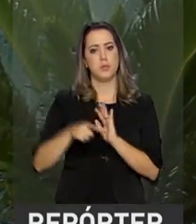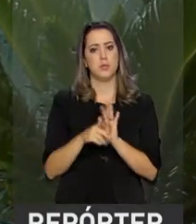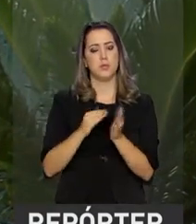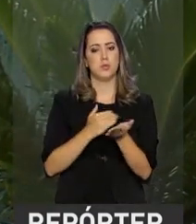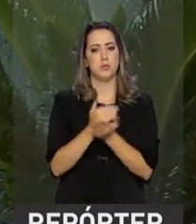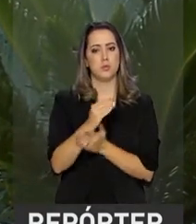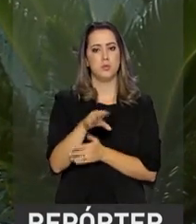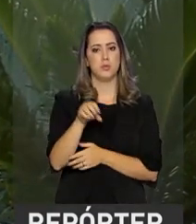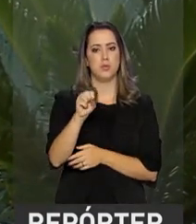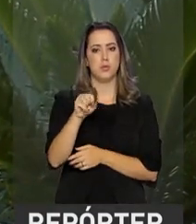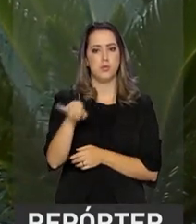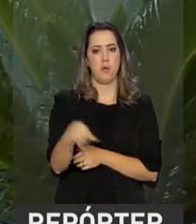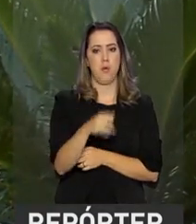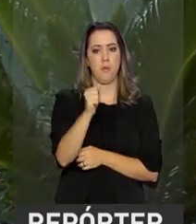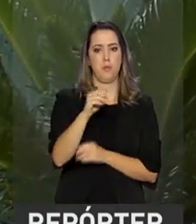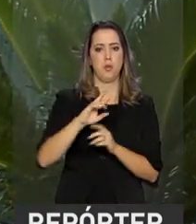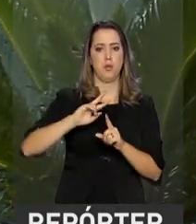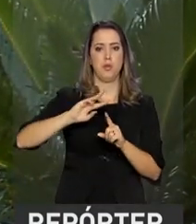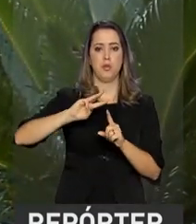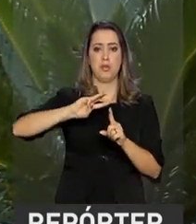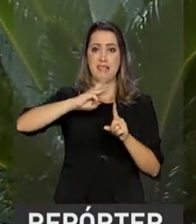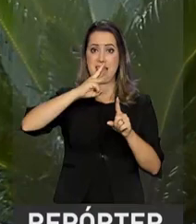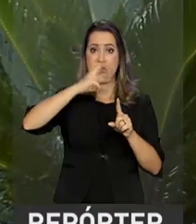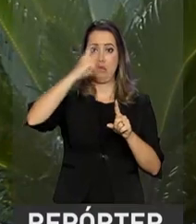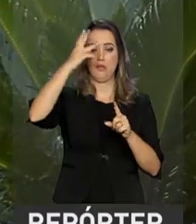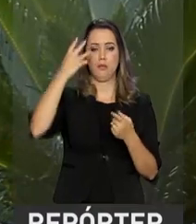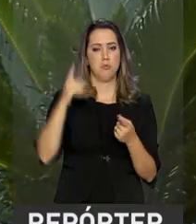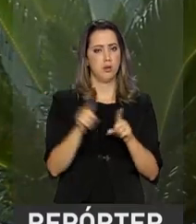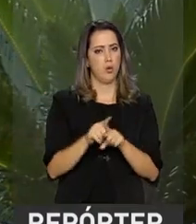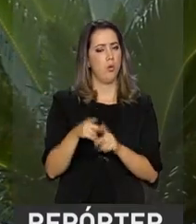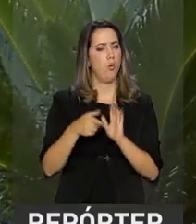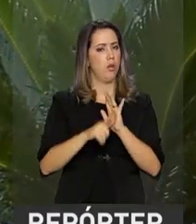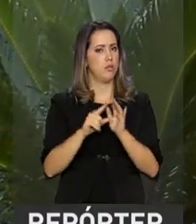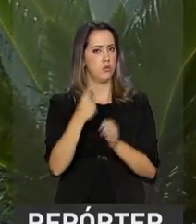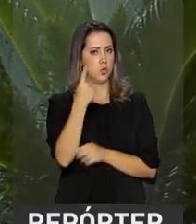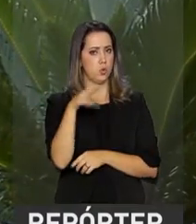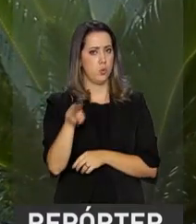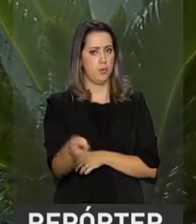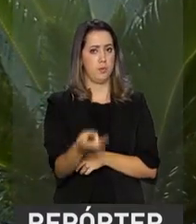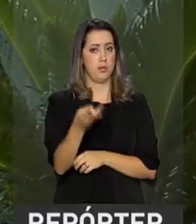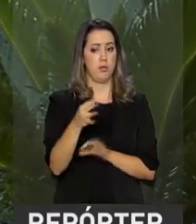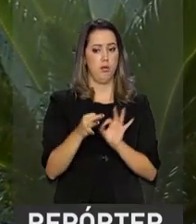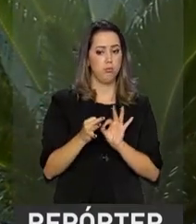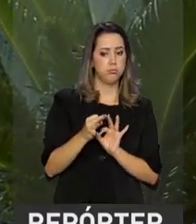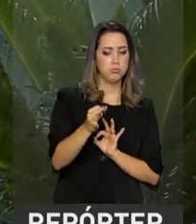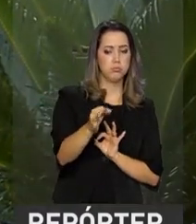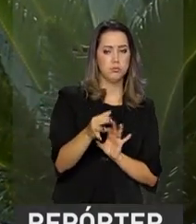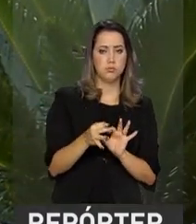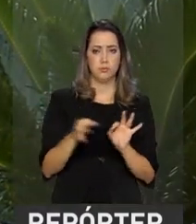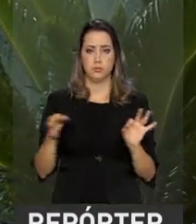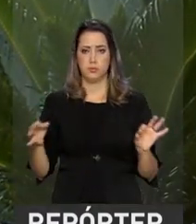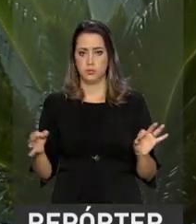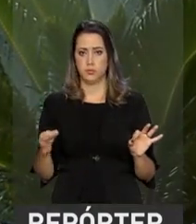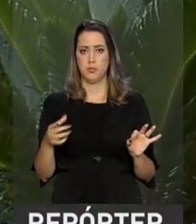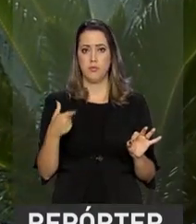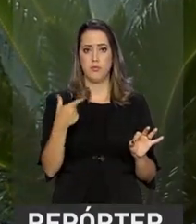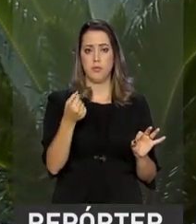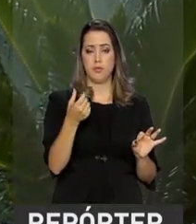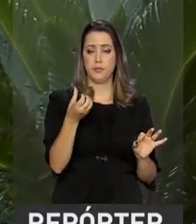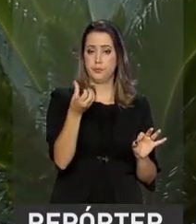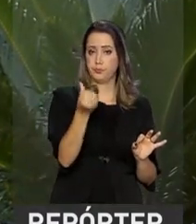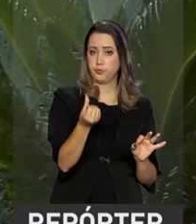soja na região mais do que triplicou passando de um milhão cento e quarenta mil o hectares na safra 2006 2007